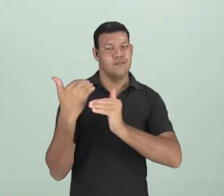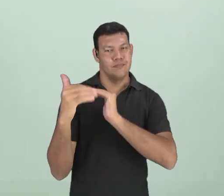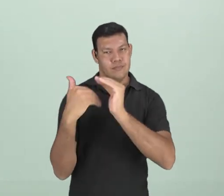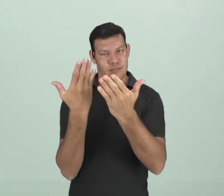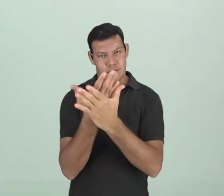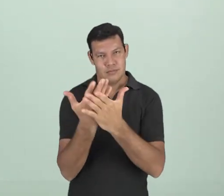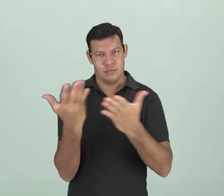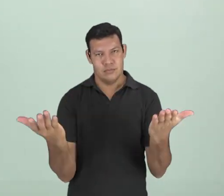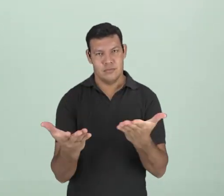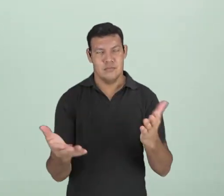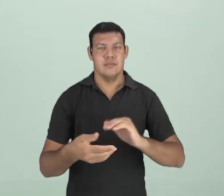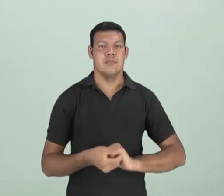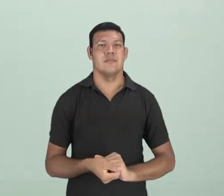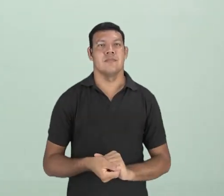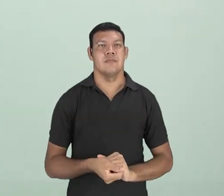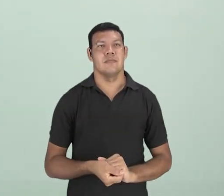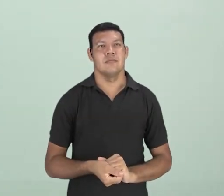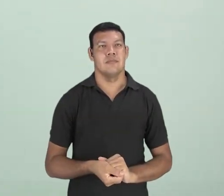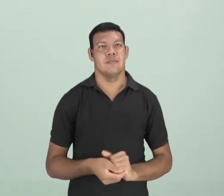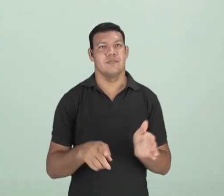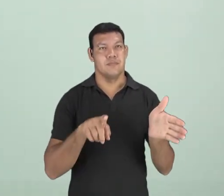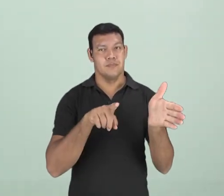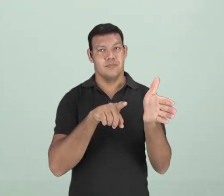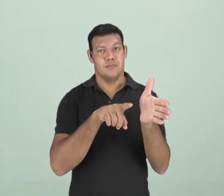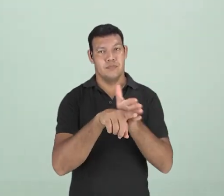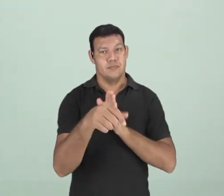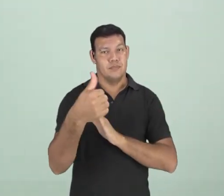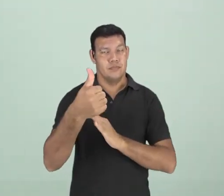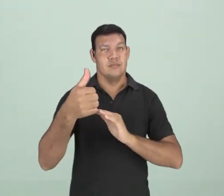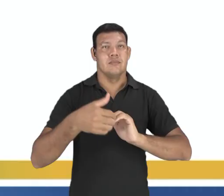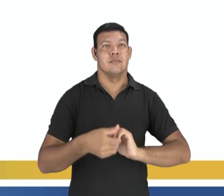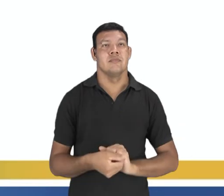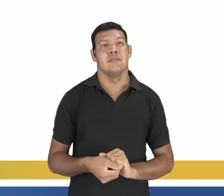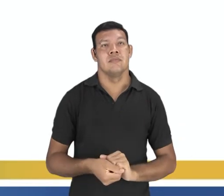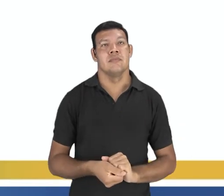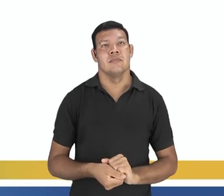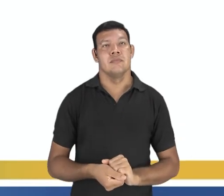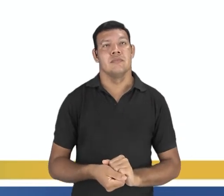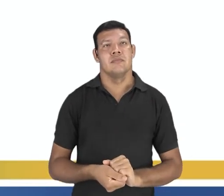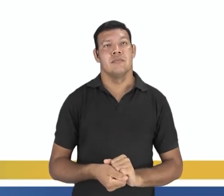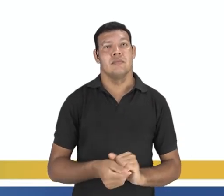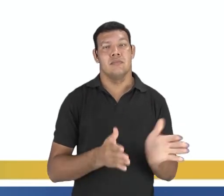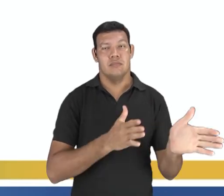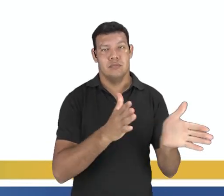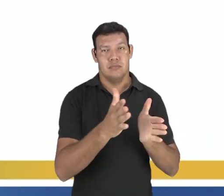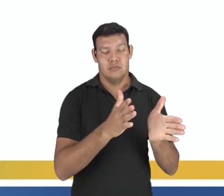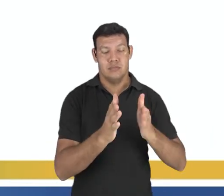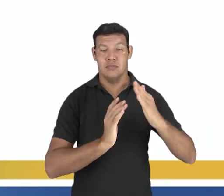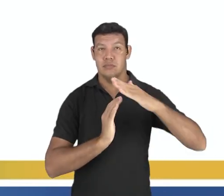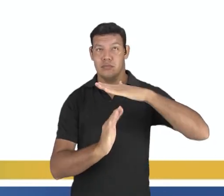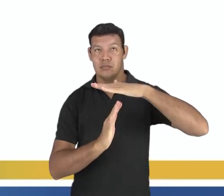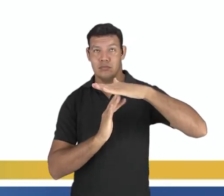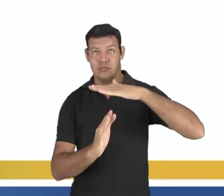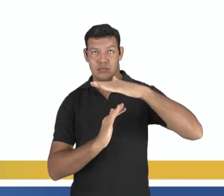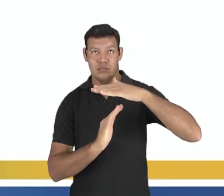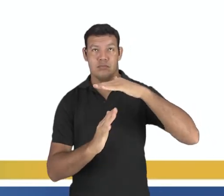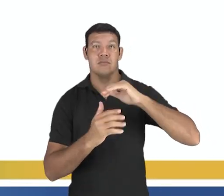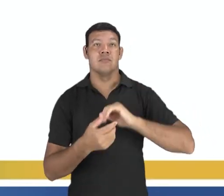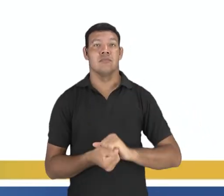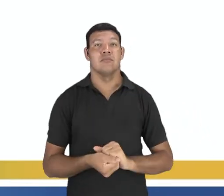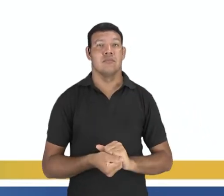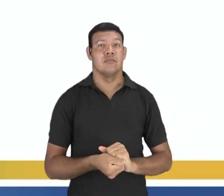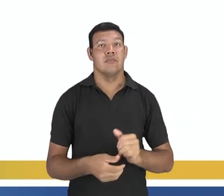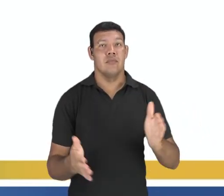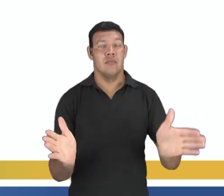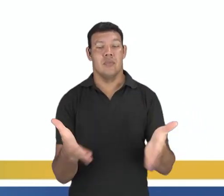essa aula, certo? Observem aí, primeira questão. O que são os processos de migração e por qual motivo